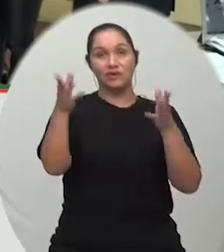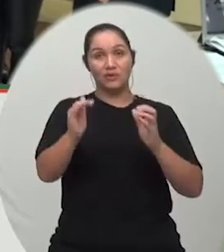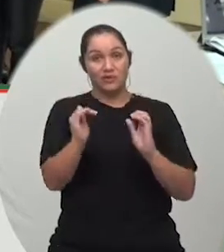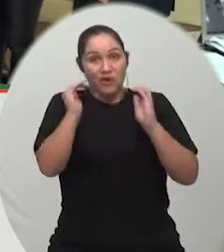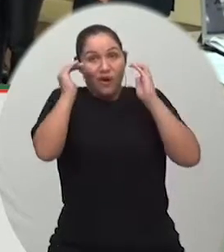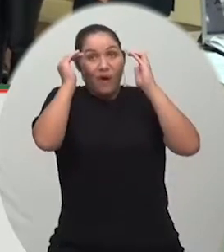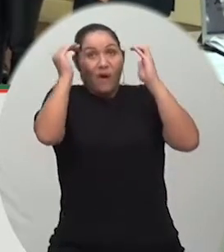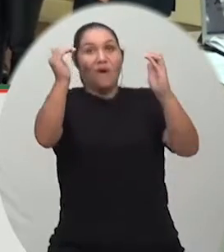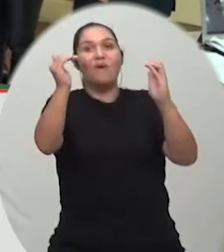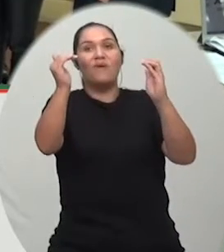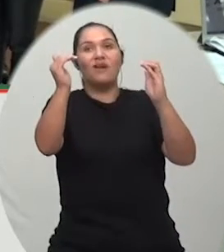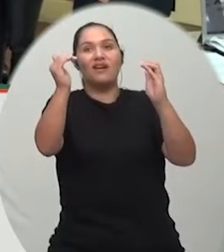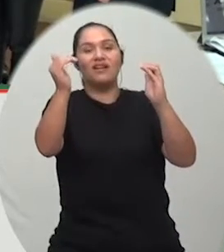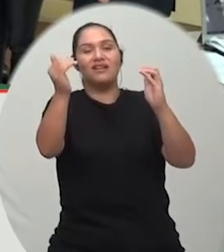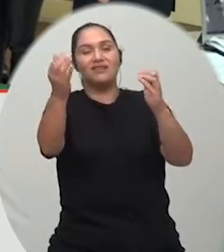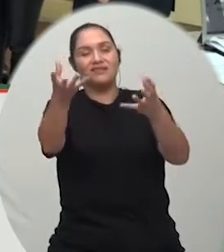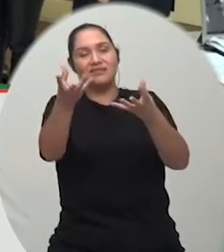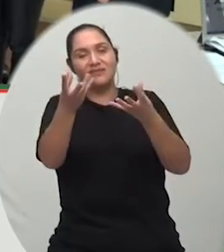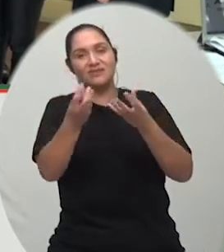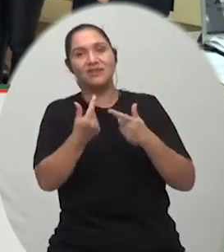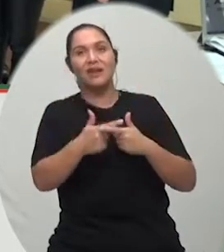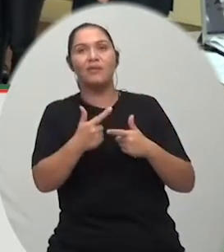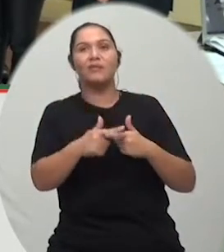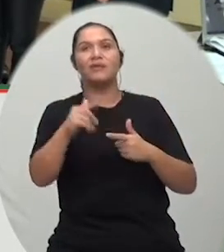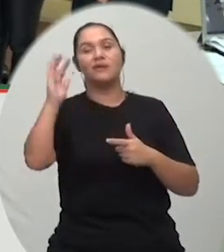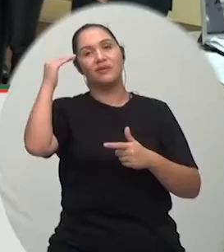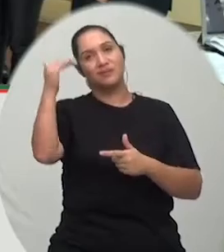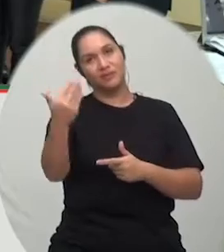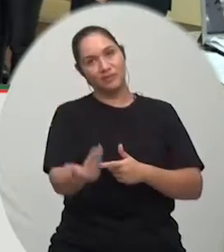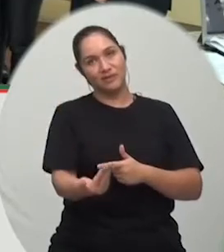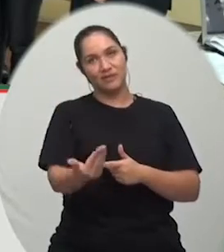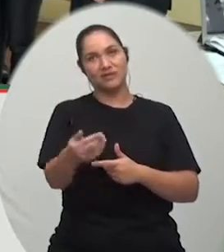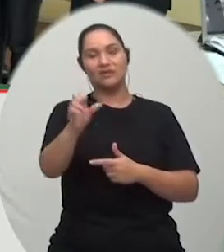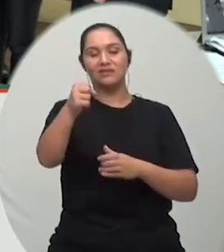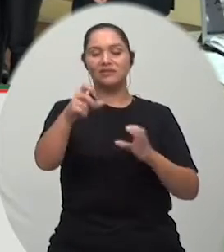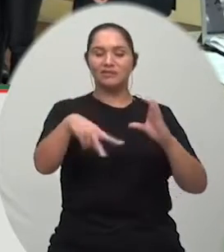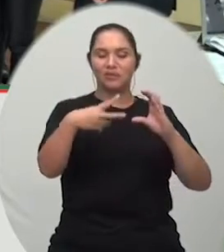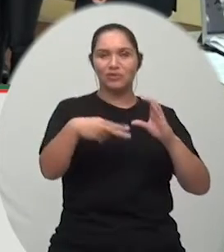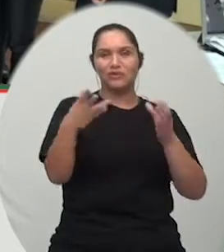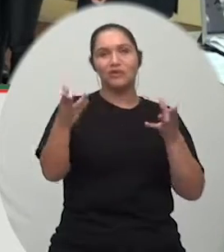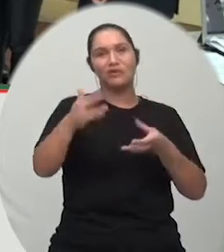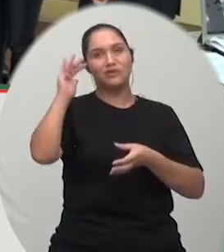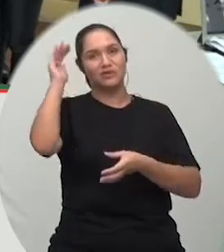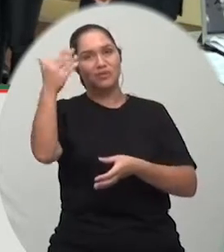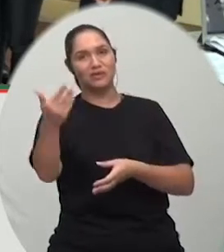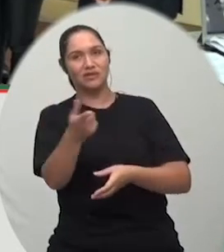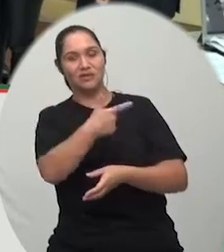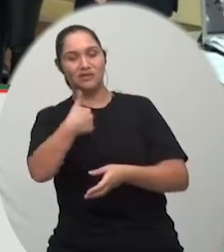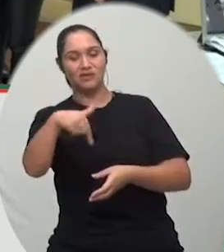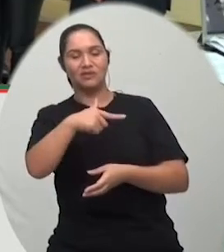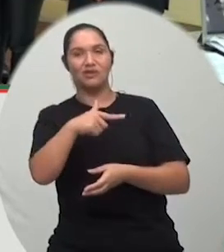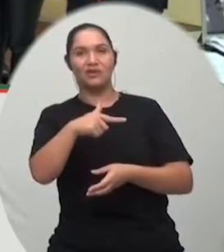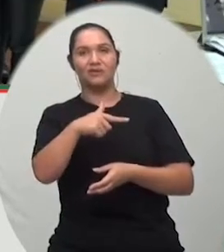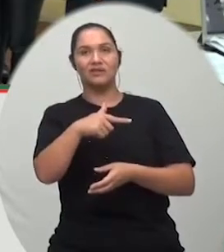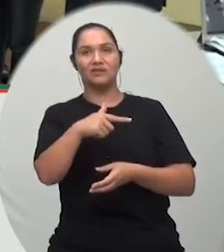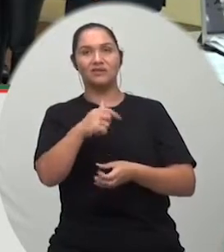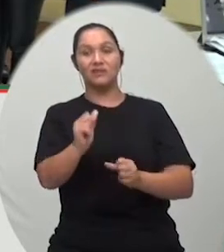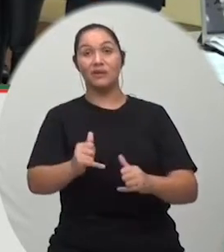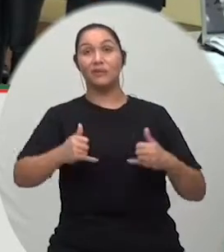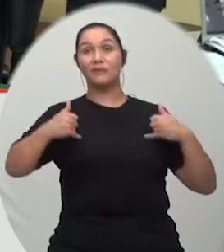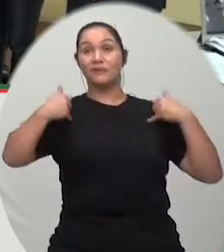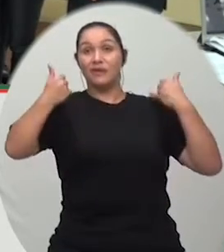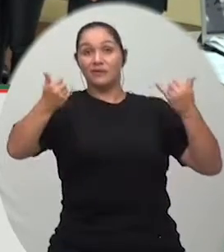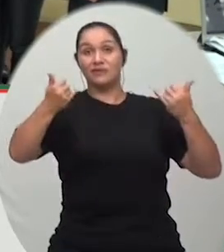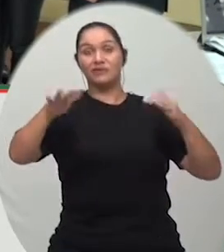com esse prêmio, esse reconhecimento dessa Casa Legislativa que muito nos orgulha. Gostaria